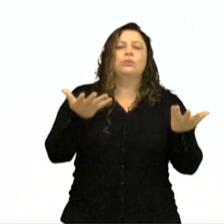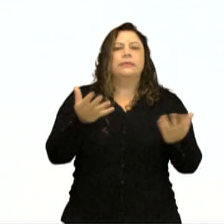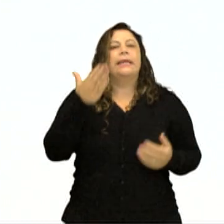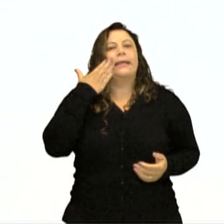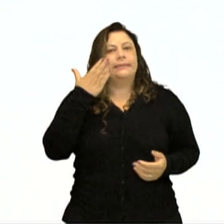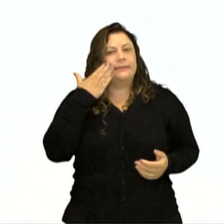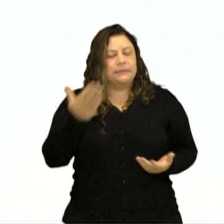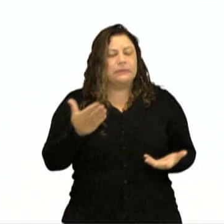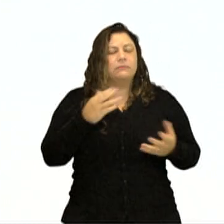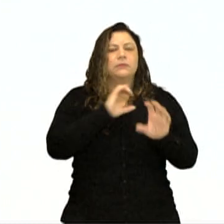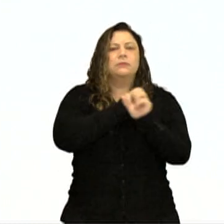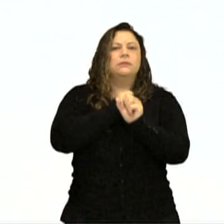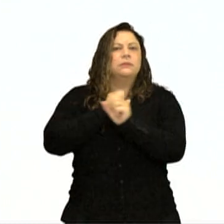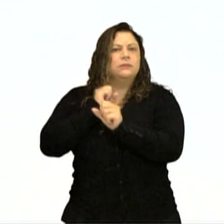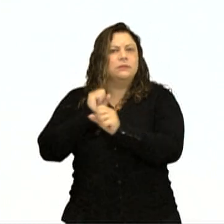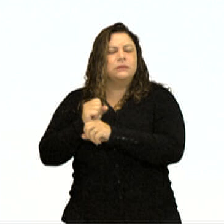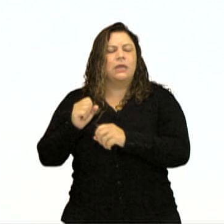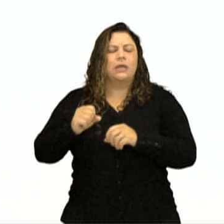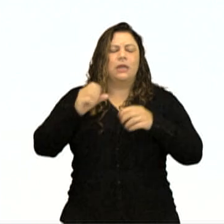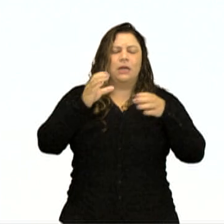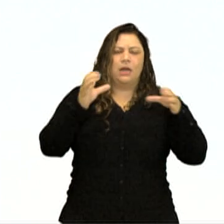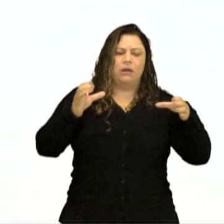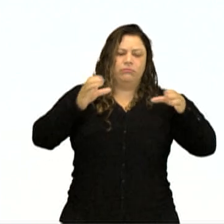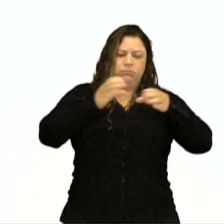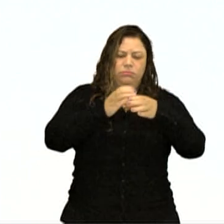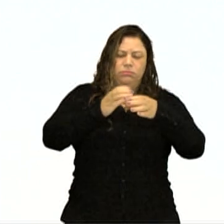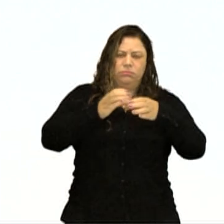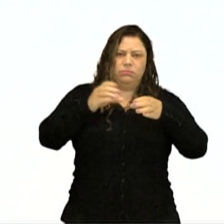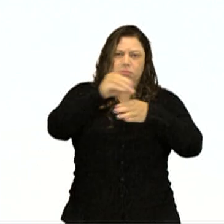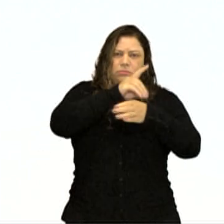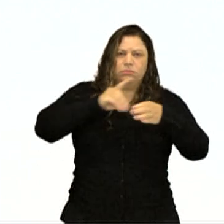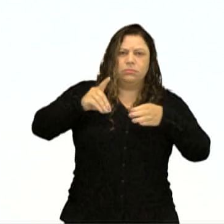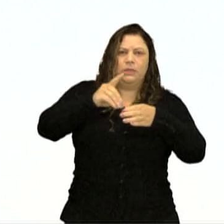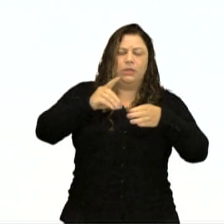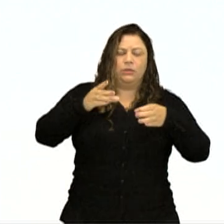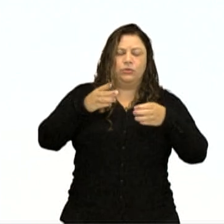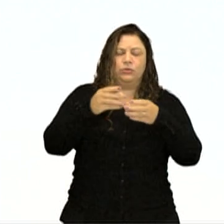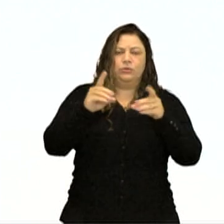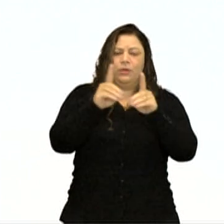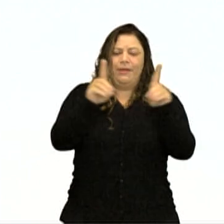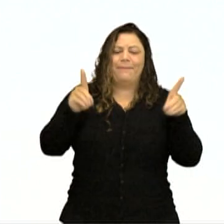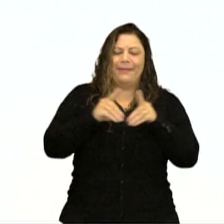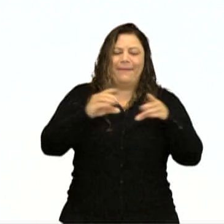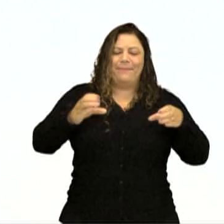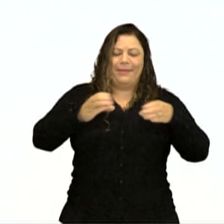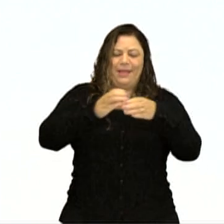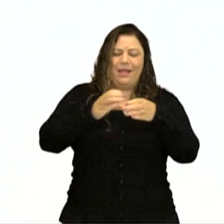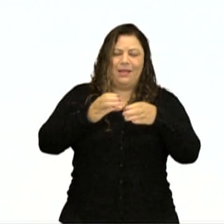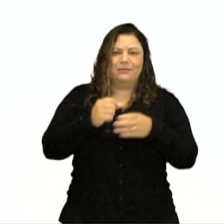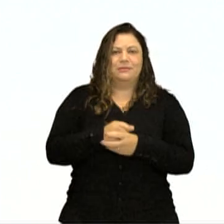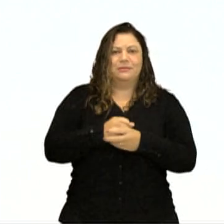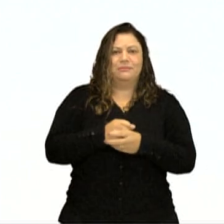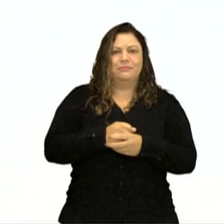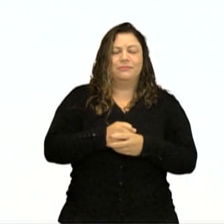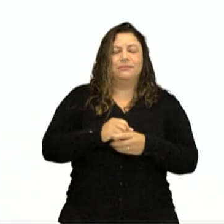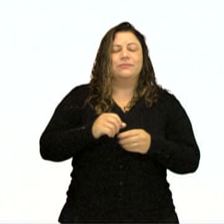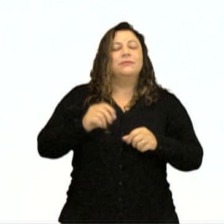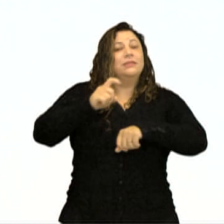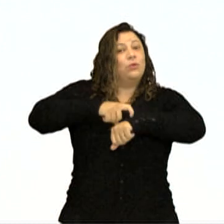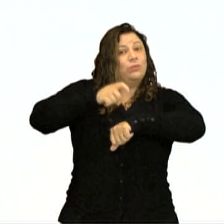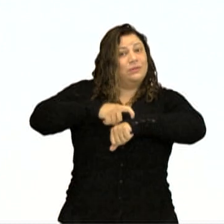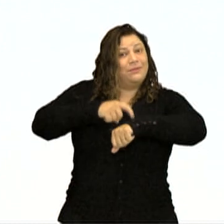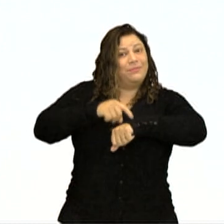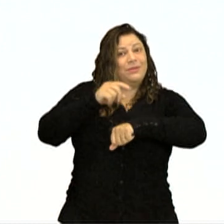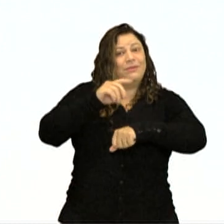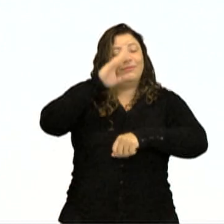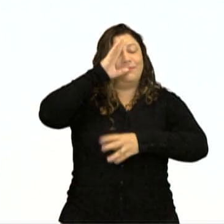saber, eu vou ter que calcular o volume da maior e retirar a menor. E, consequentemente, a diferença vai ser o volume da peça. Vou dar um tempinho para